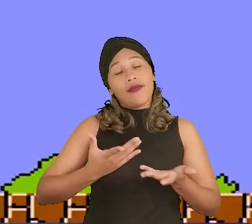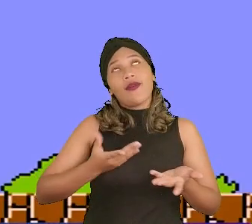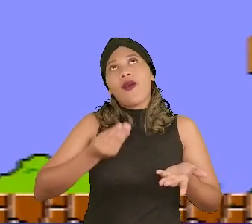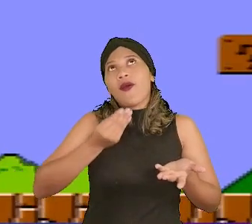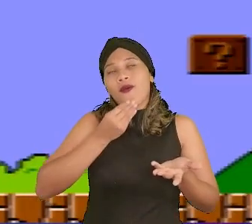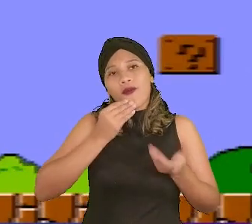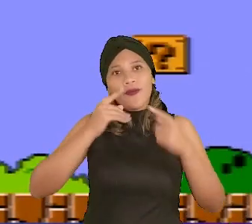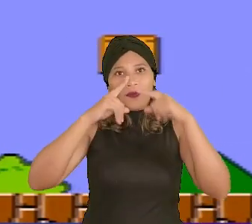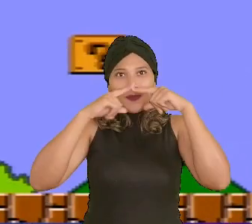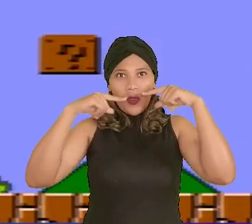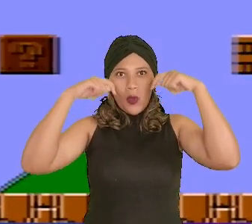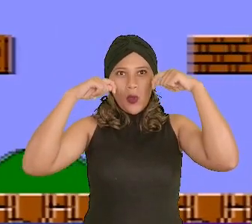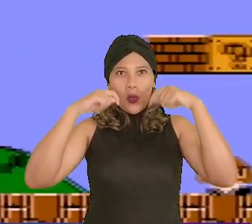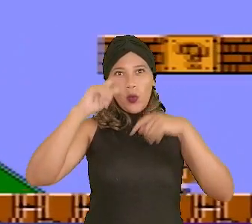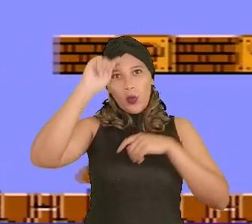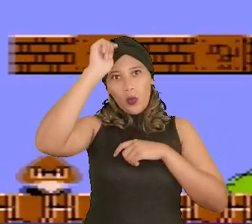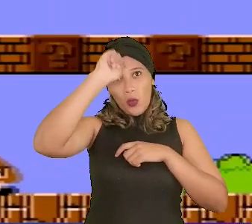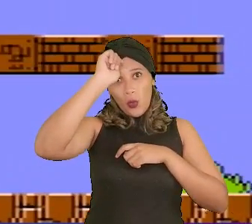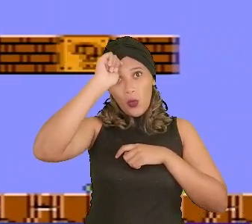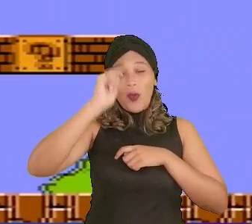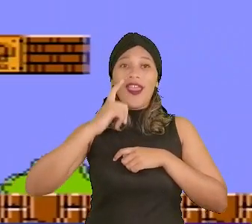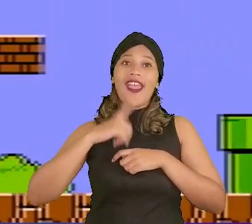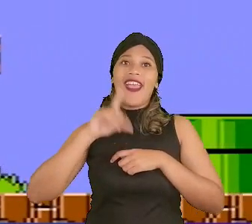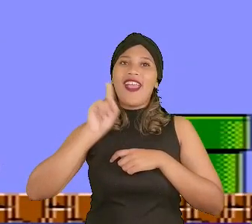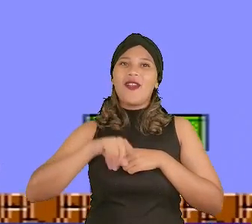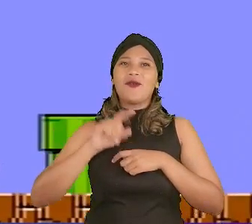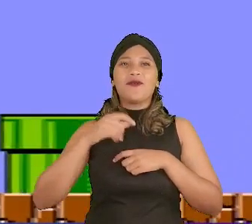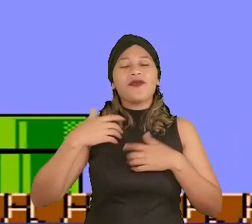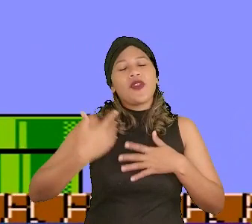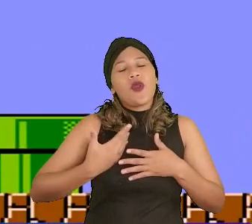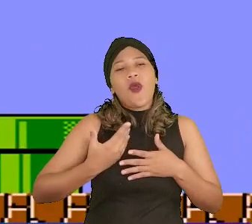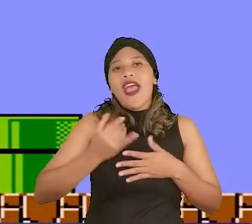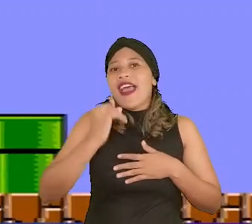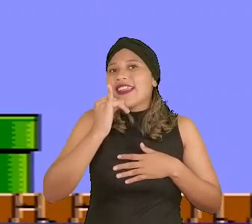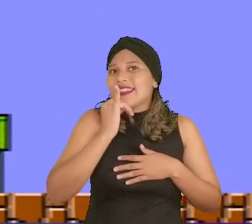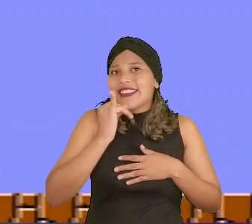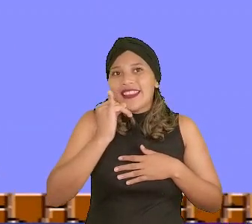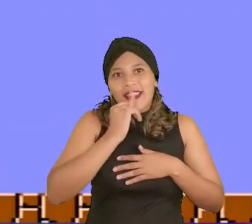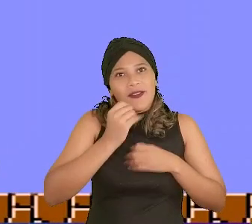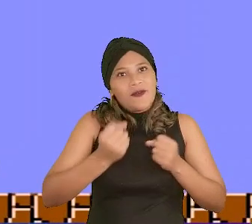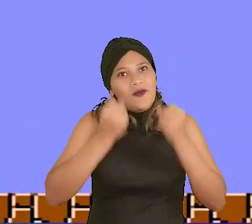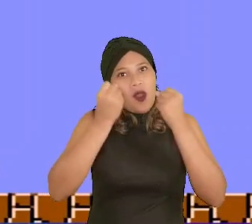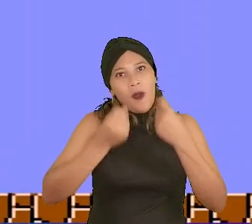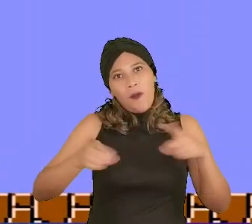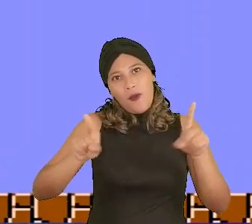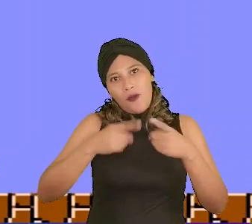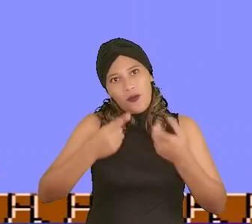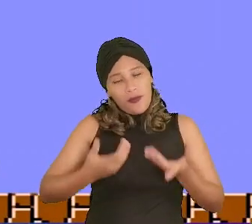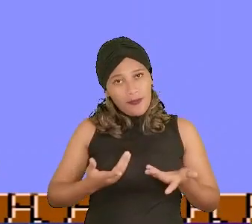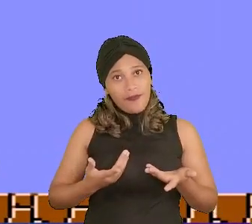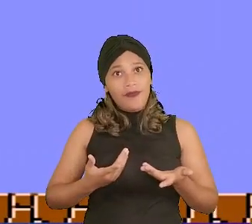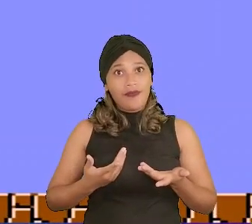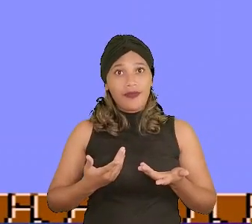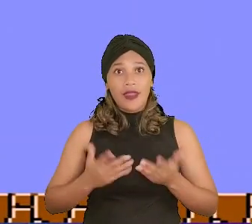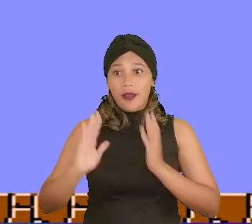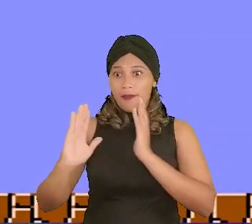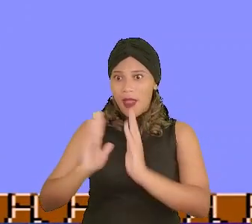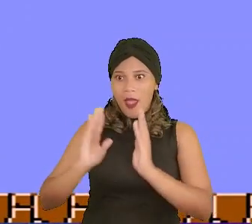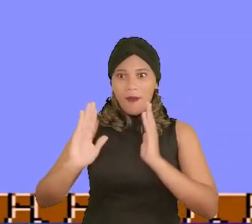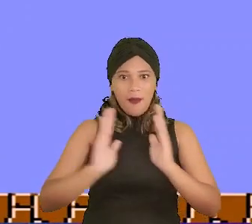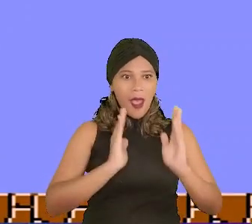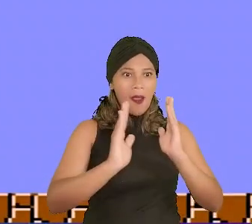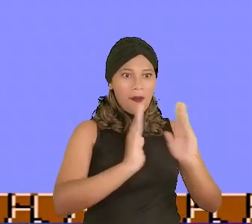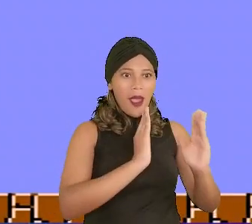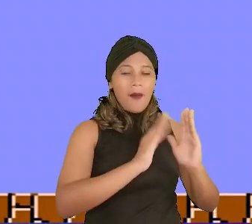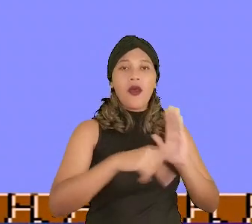A clássica trilha sonora de Super Mario Bros. É um dos maiores exemplos de execução de uma música em um game. A cada